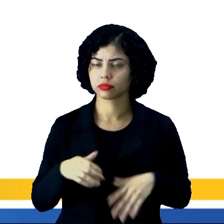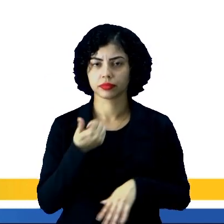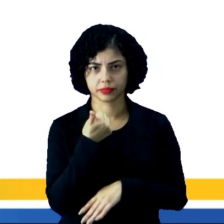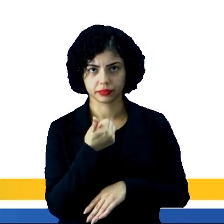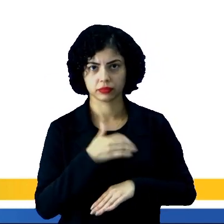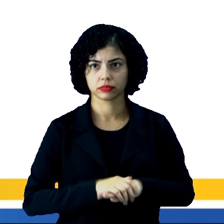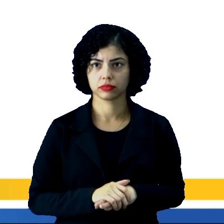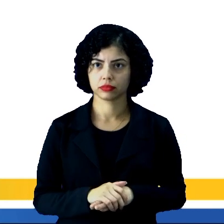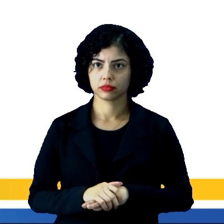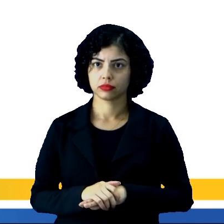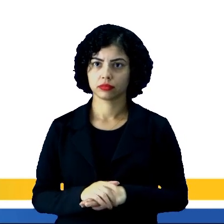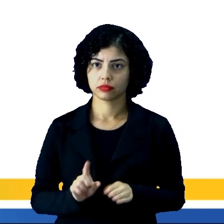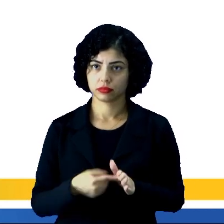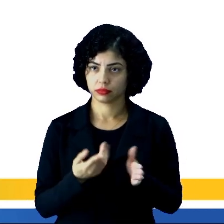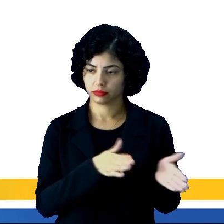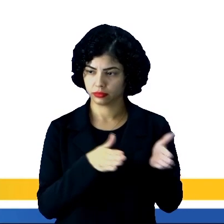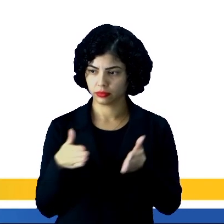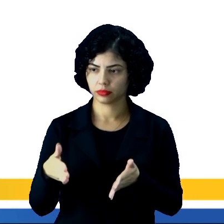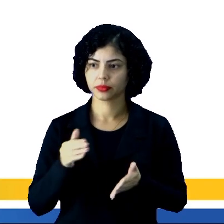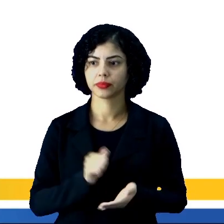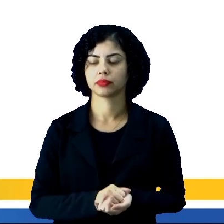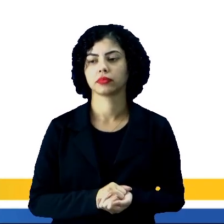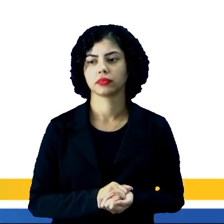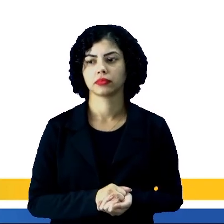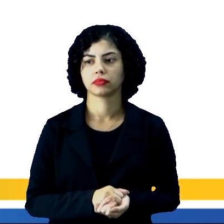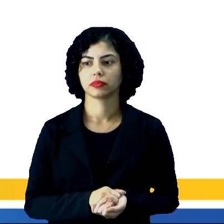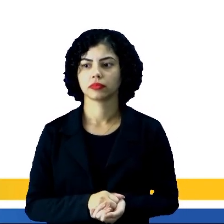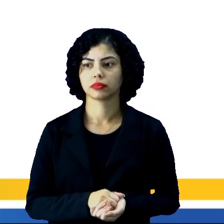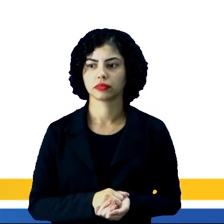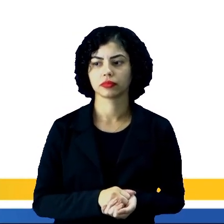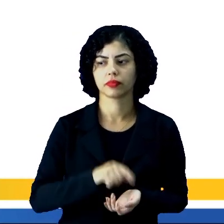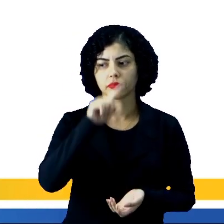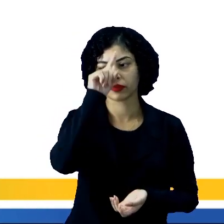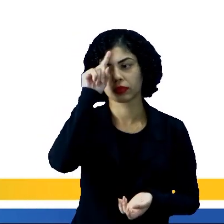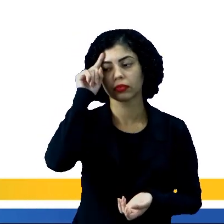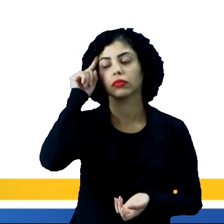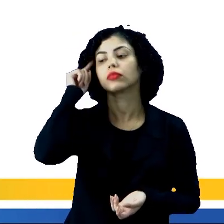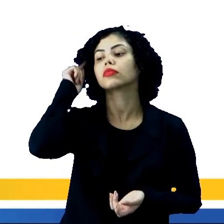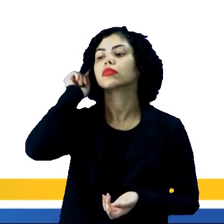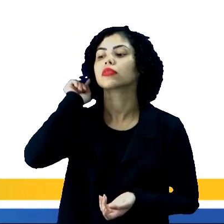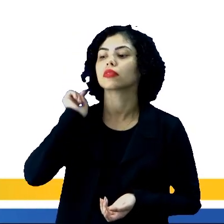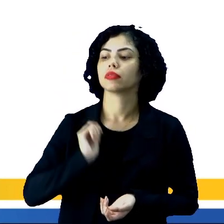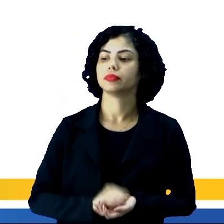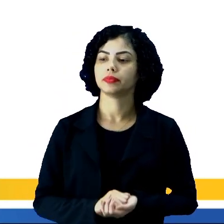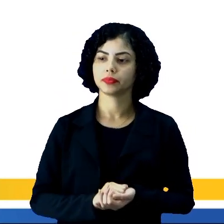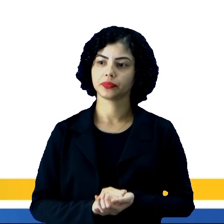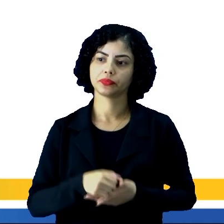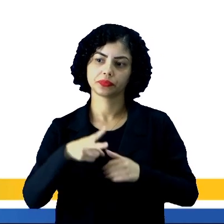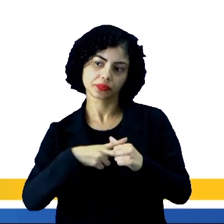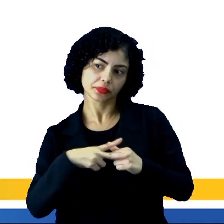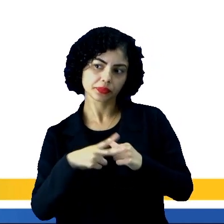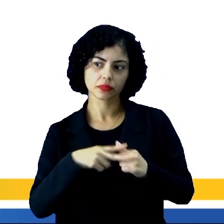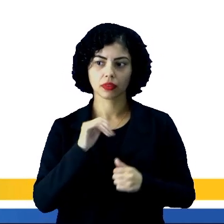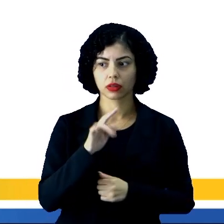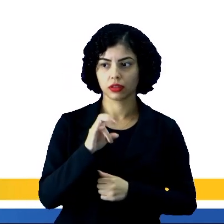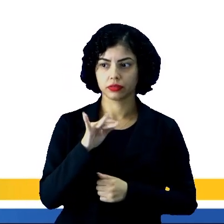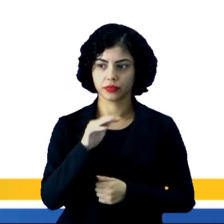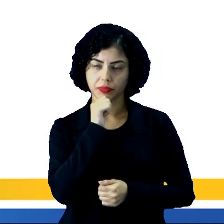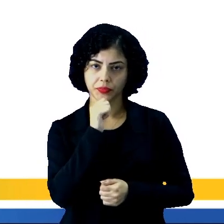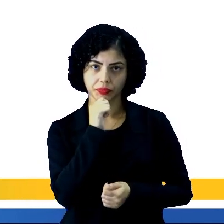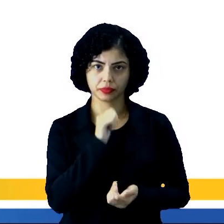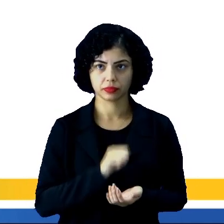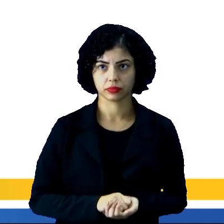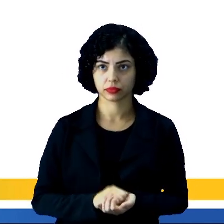galerinha pelo menos essa primeira parte aí da do objeto direto da transitividade agora os verbos em transitivos